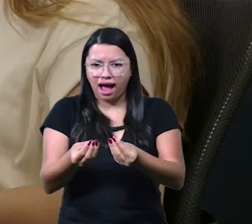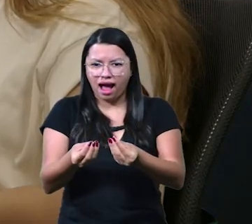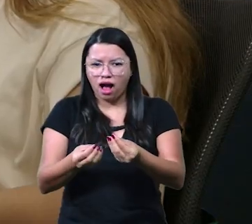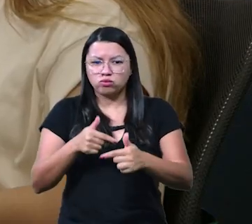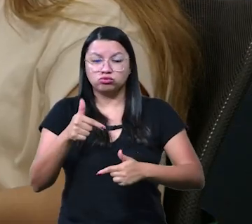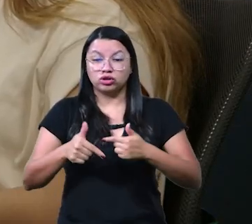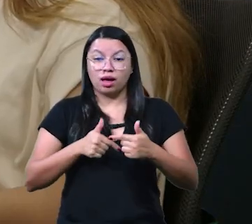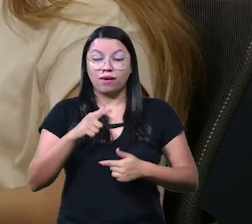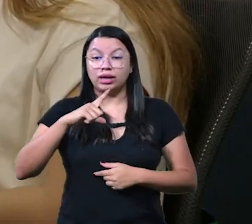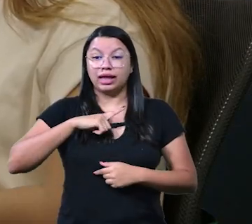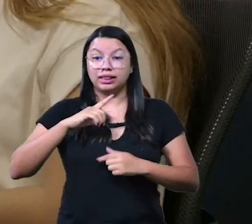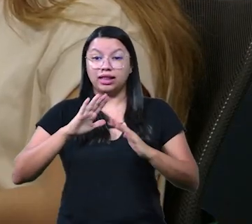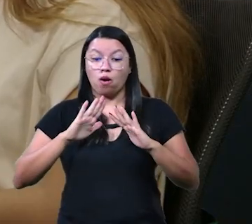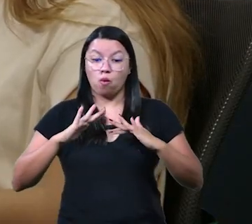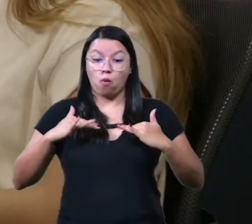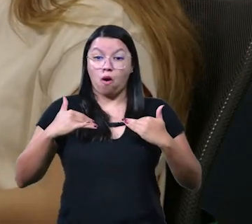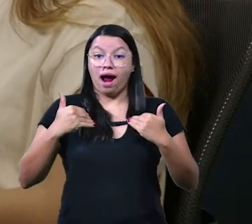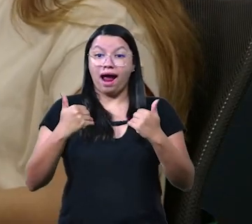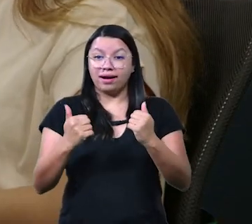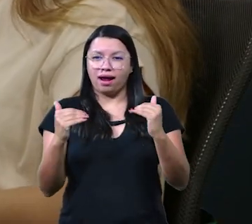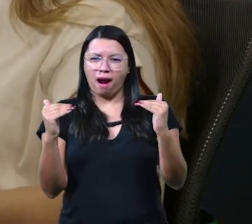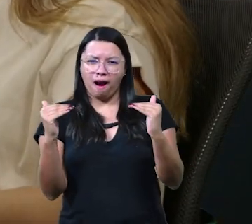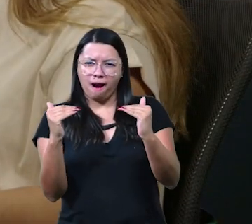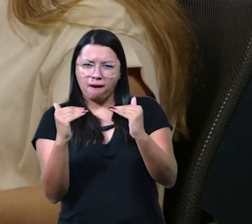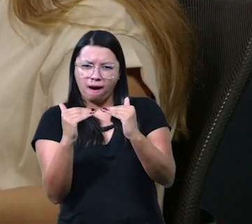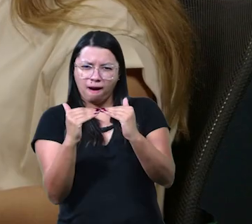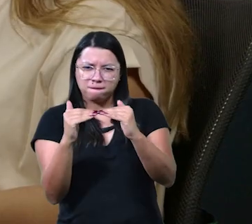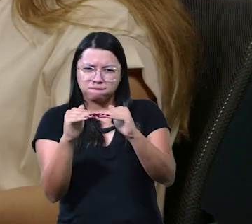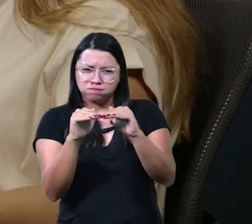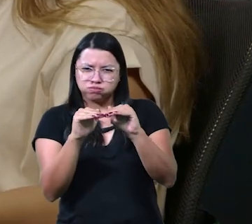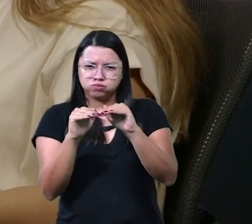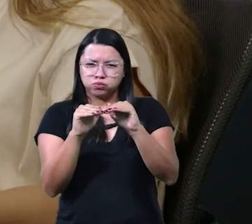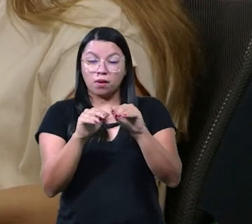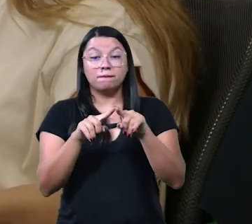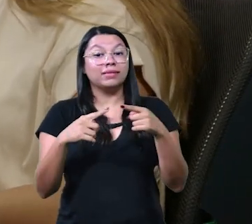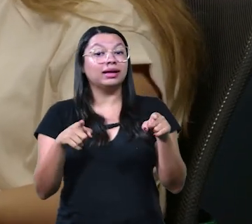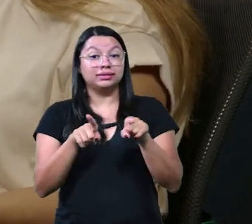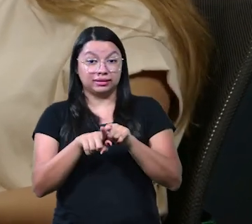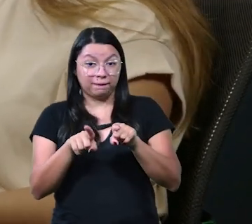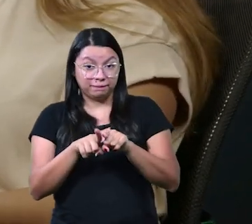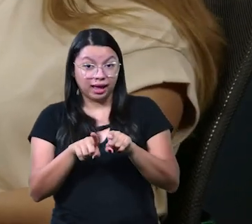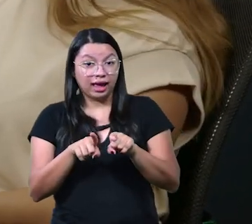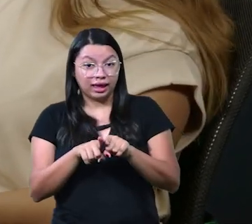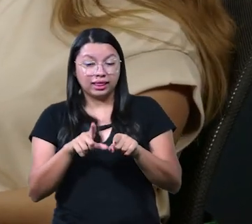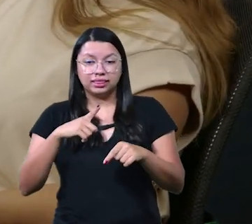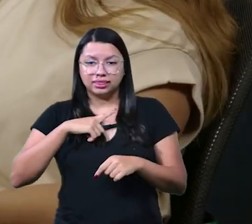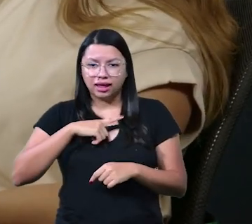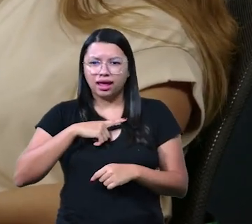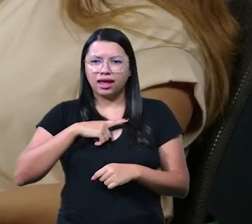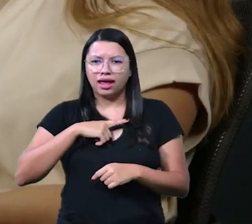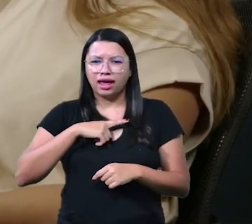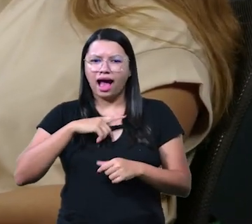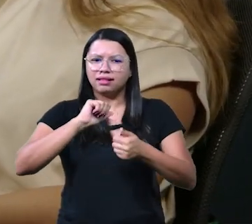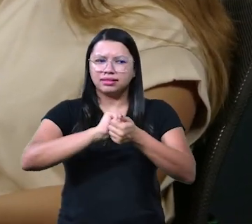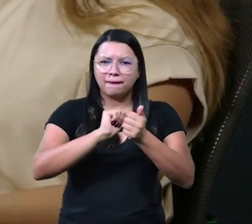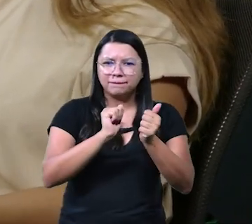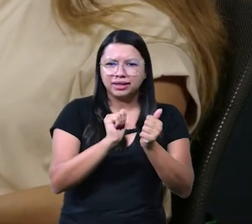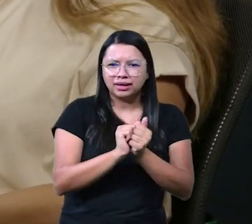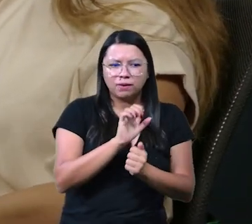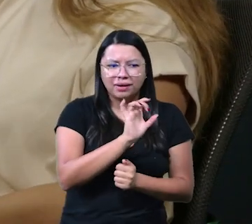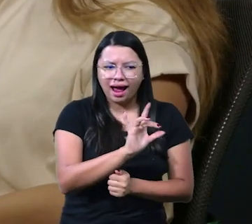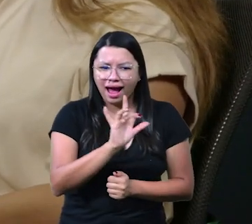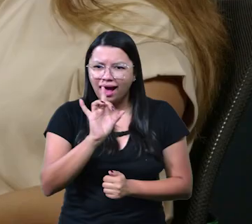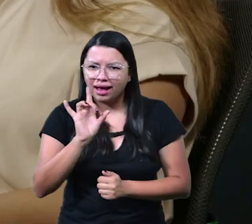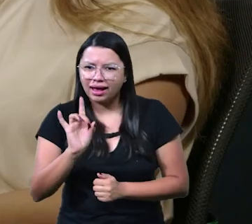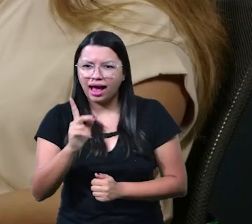de qualidade para todos, mas ao mesmo tempo a gente fala de personalização, porque cada hóspede vai chegar com suas